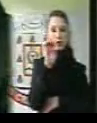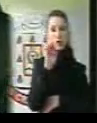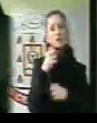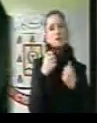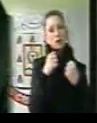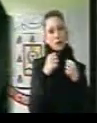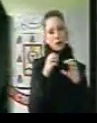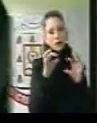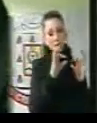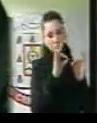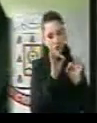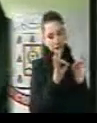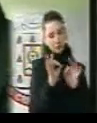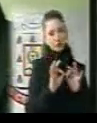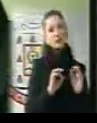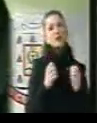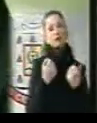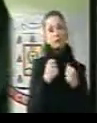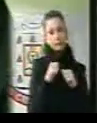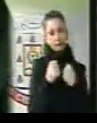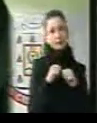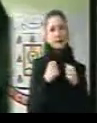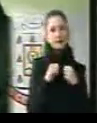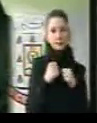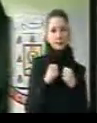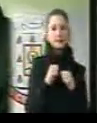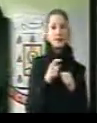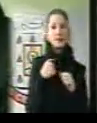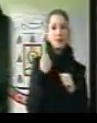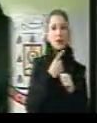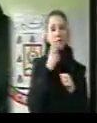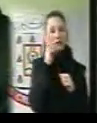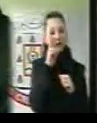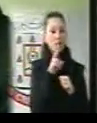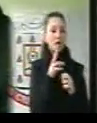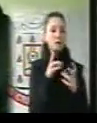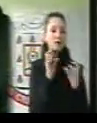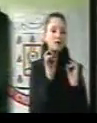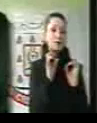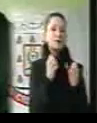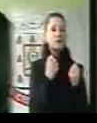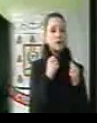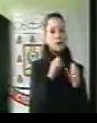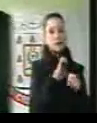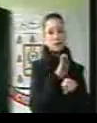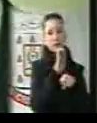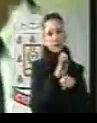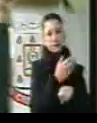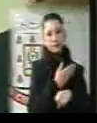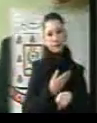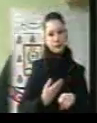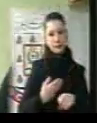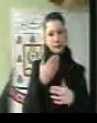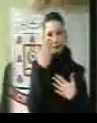precisando urgentemente de reparos e de uma atenção especial do Governo do Estado. Obrigado, senhor